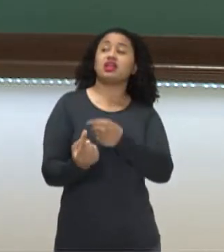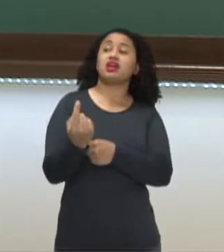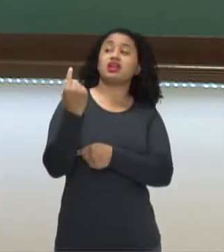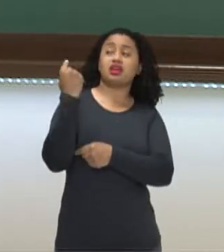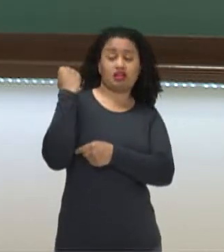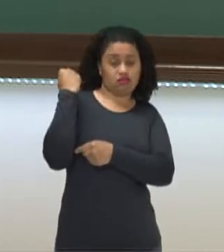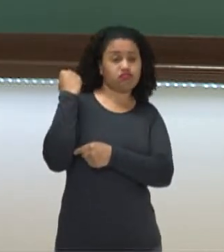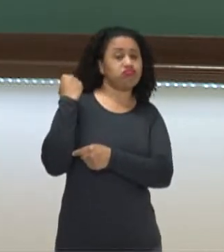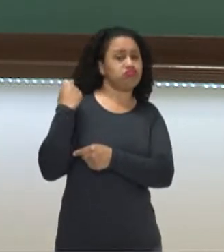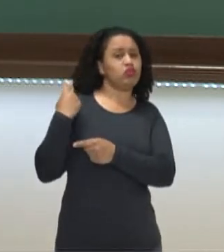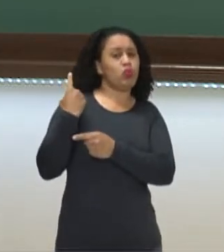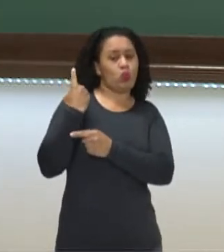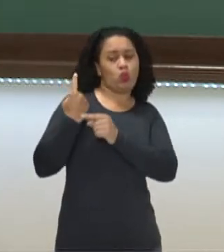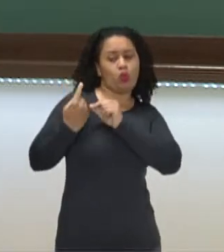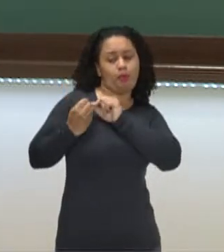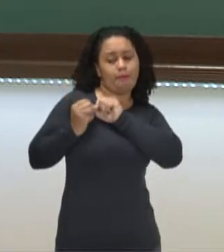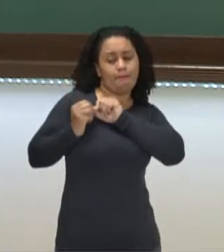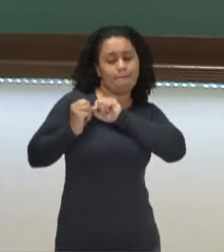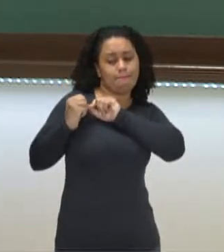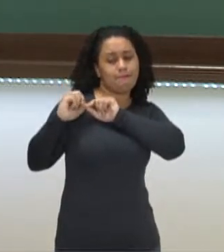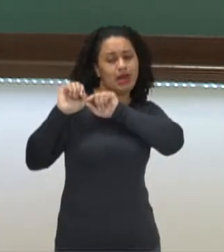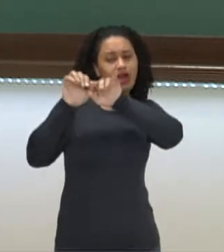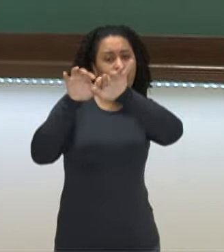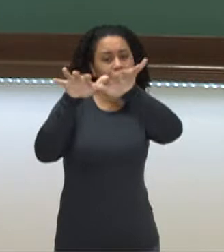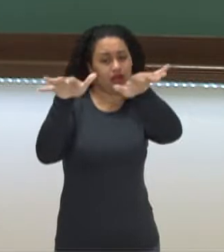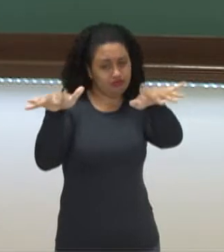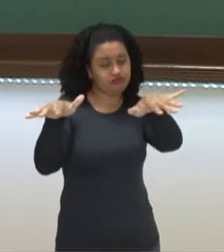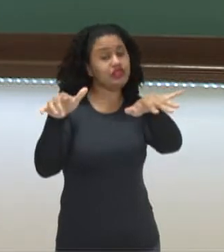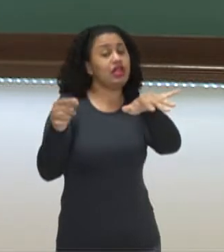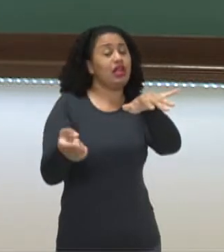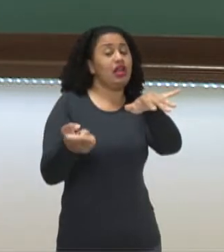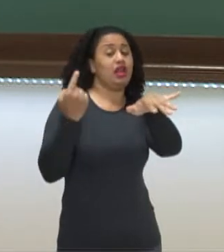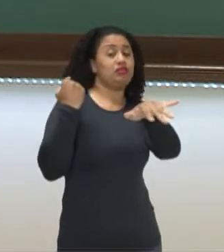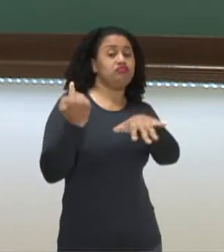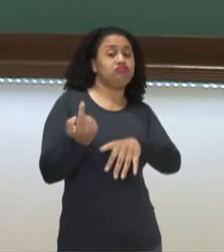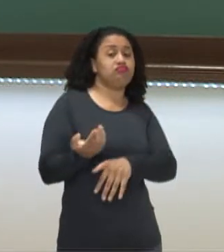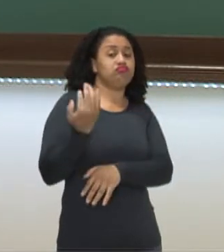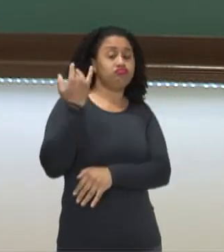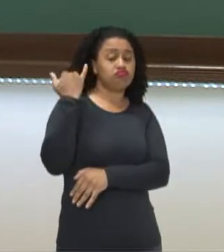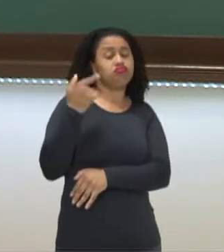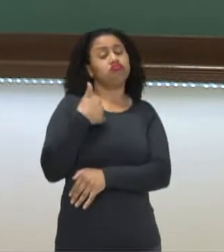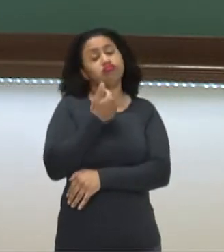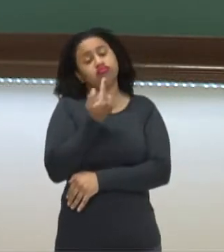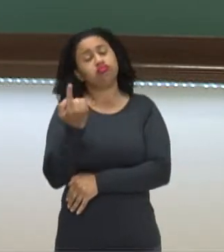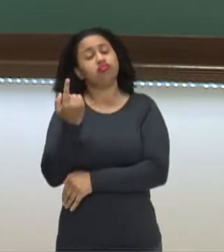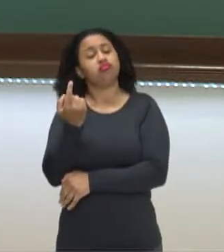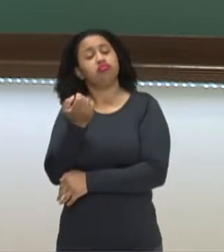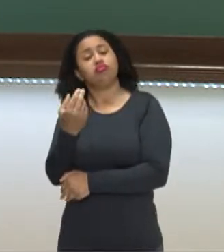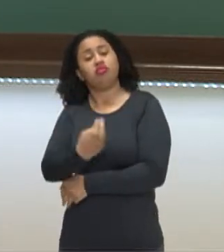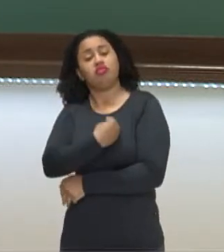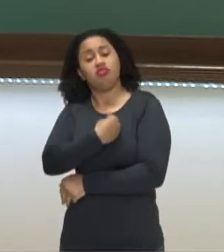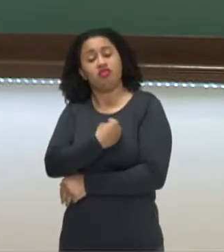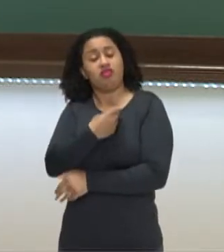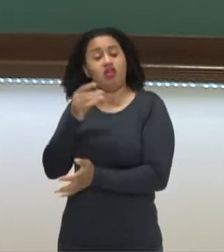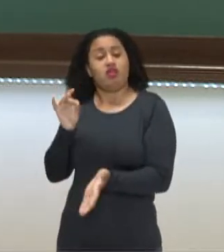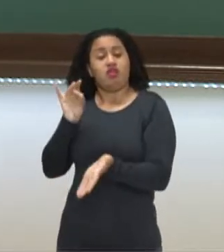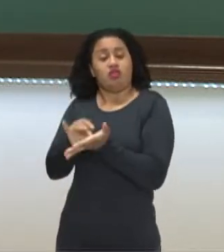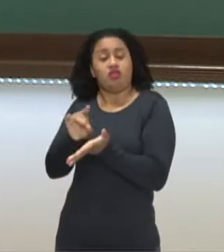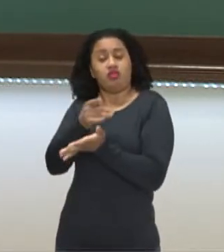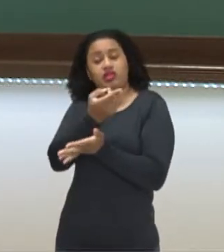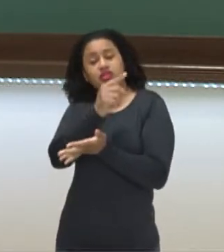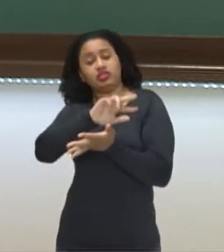ancestral comum, que possivelmente lá no passado algum organismo deu origem